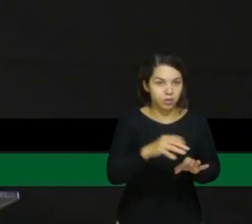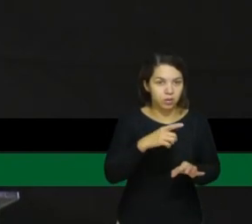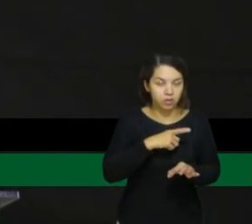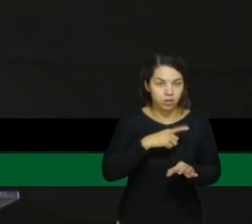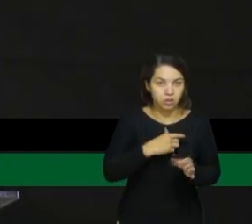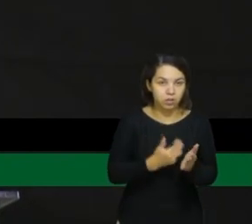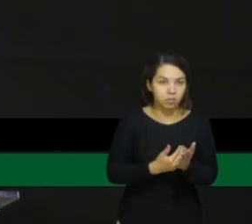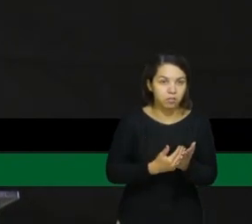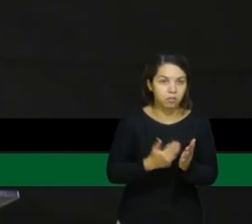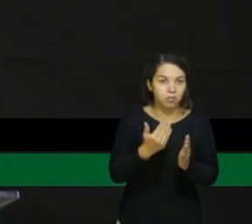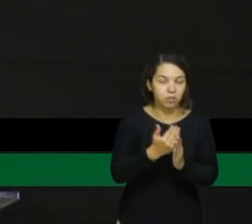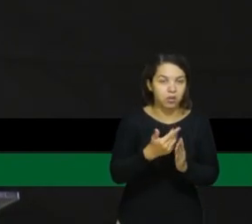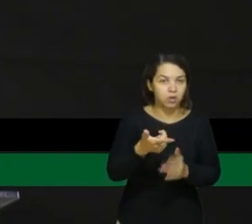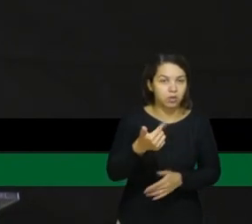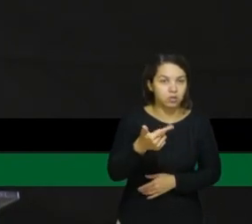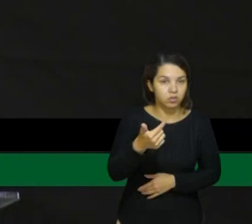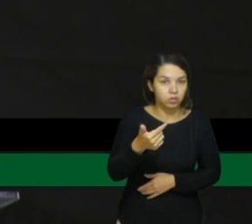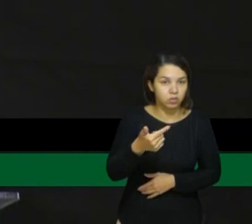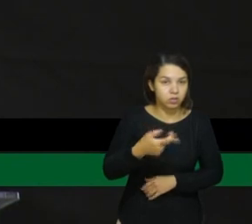cirurgia,